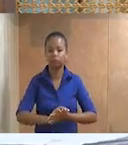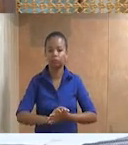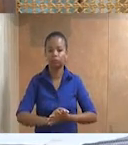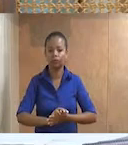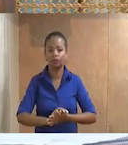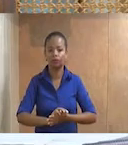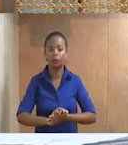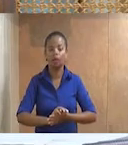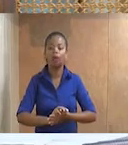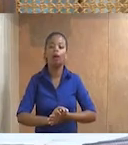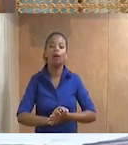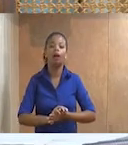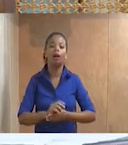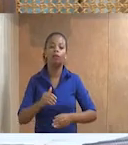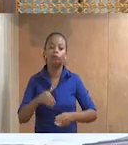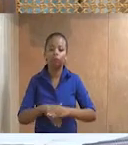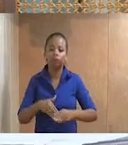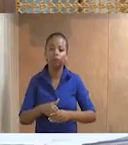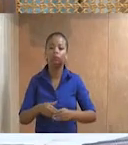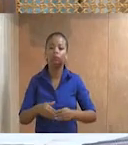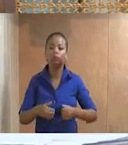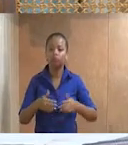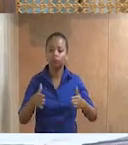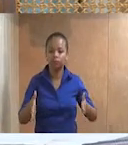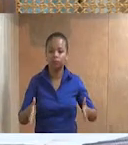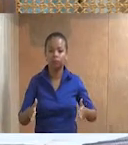Coloque em votação, aqueles que aprovam permaneçam como estão.